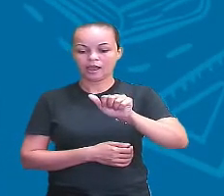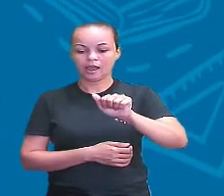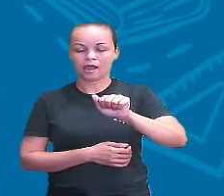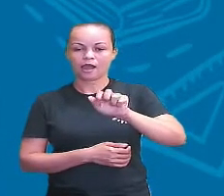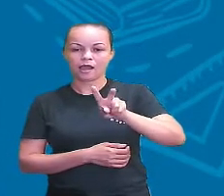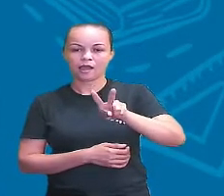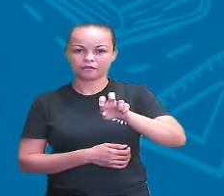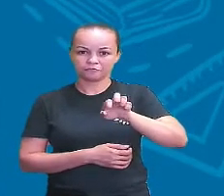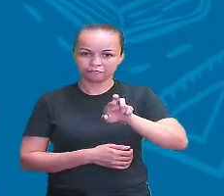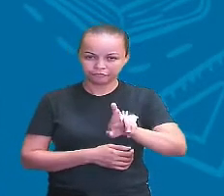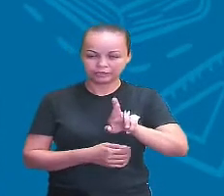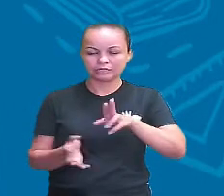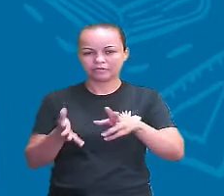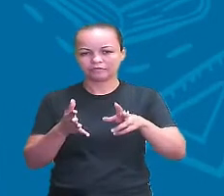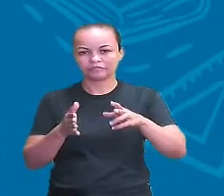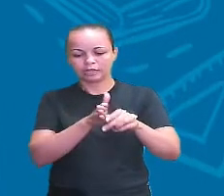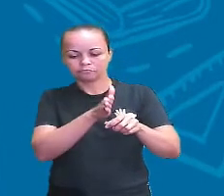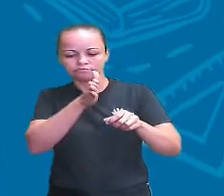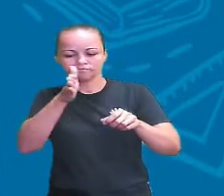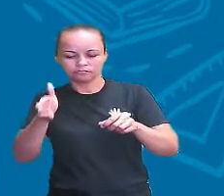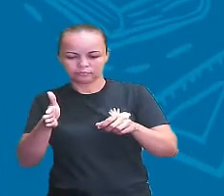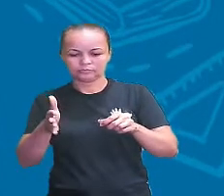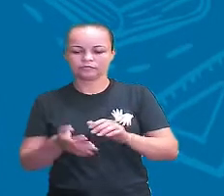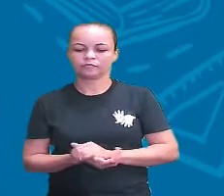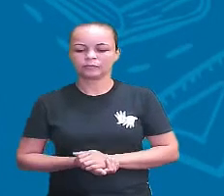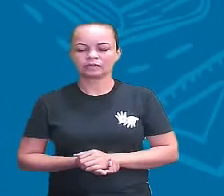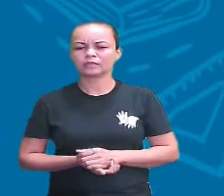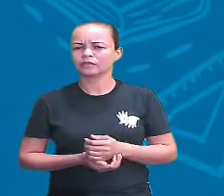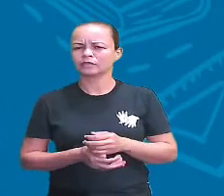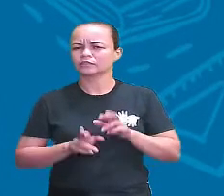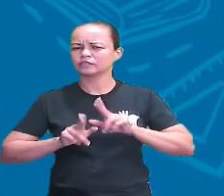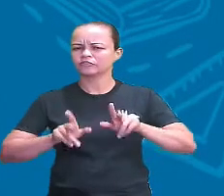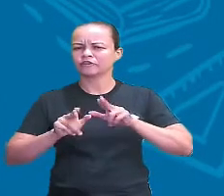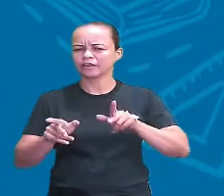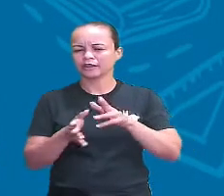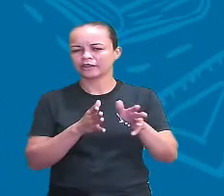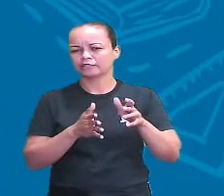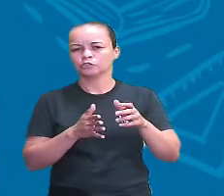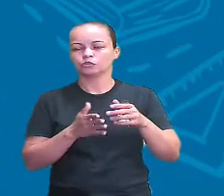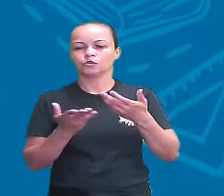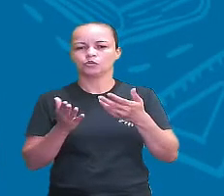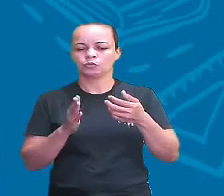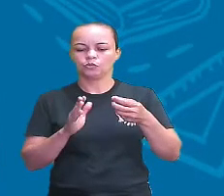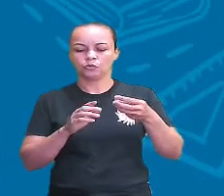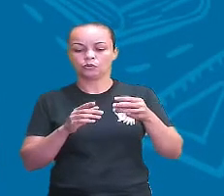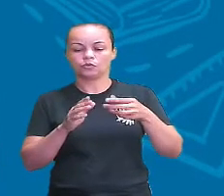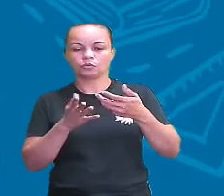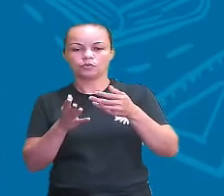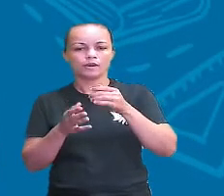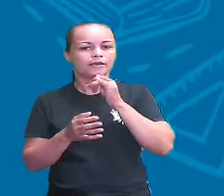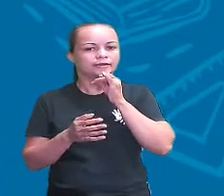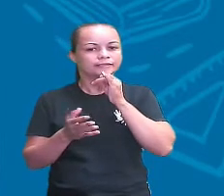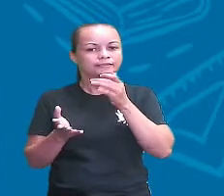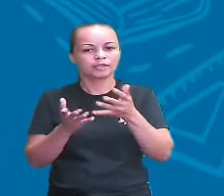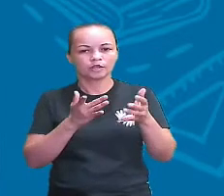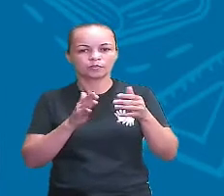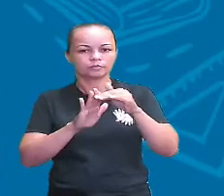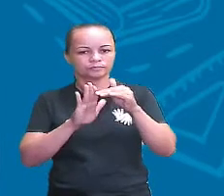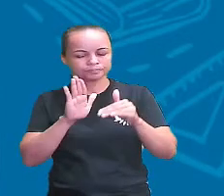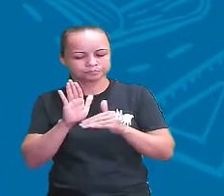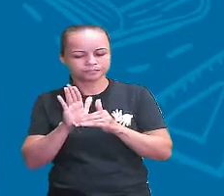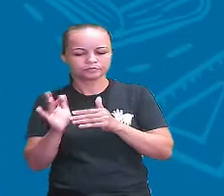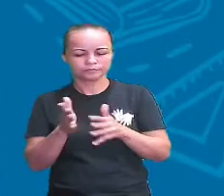Diferente do exemplo abaixo e do primeiro exemplo. Olha o exemplo abaixo, o terceiro diz assim, I